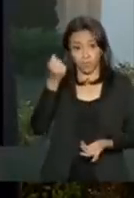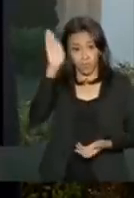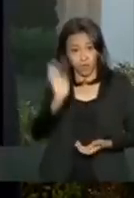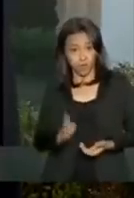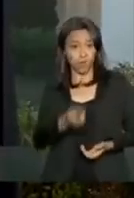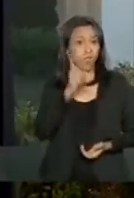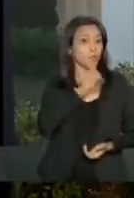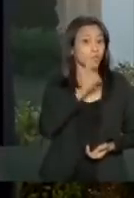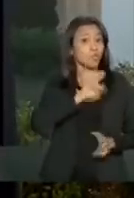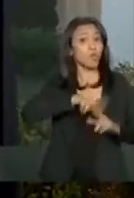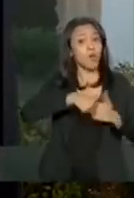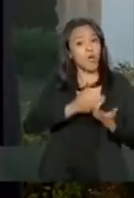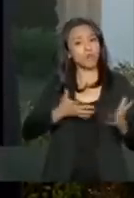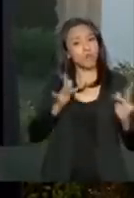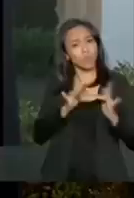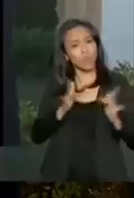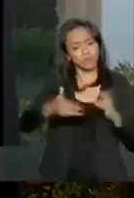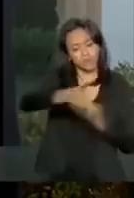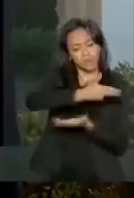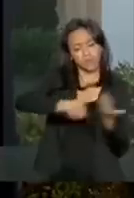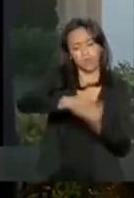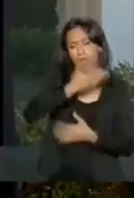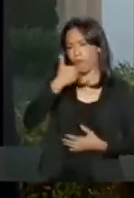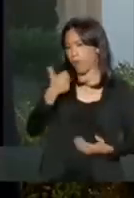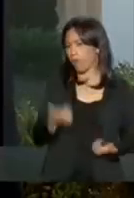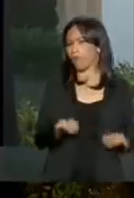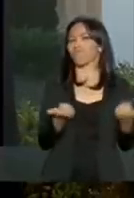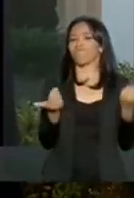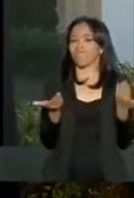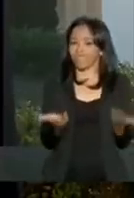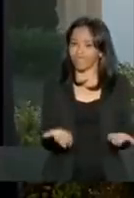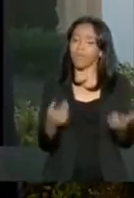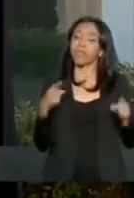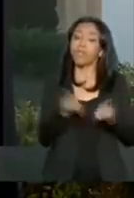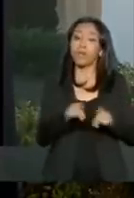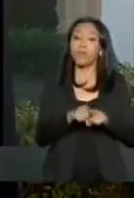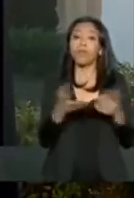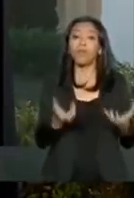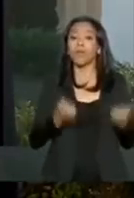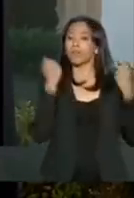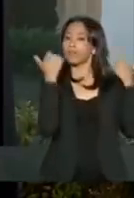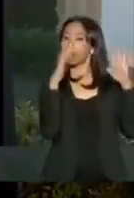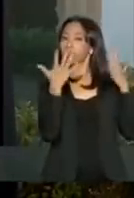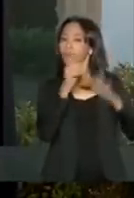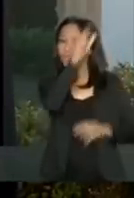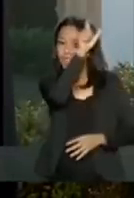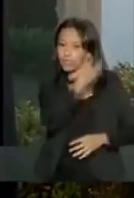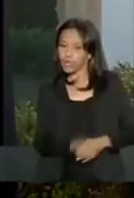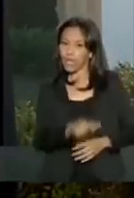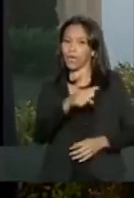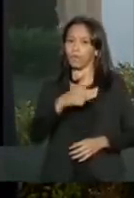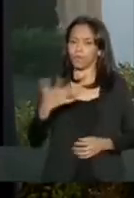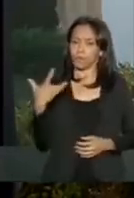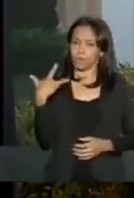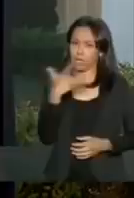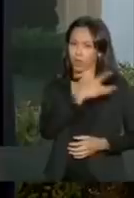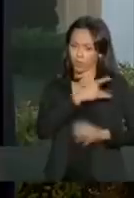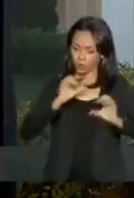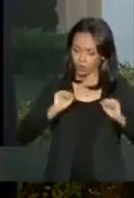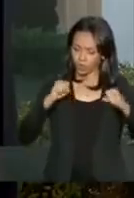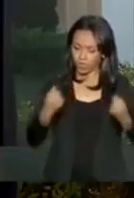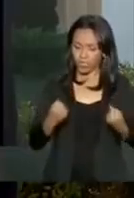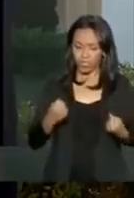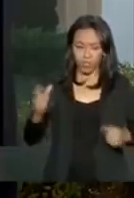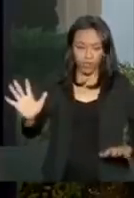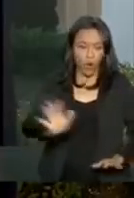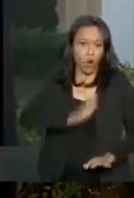da nossa relação, é a melhor do que já tivemos. Também quero lhe parabenizar pela sua recuperação, pela coisa